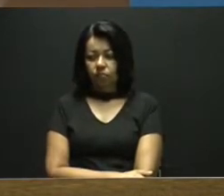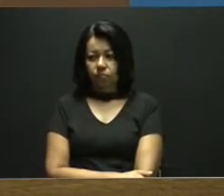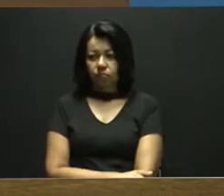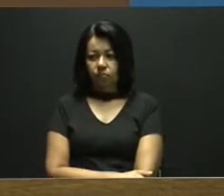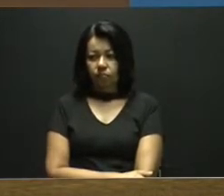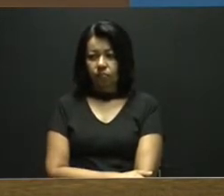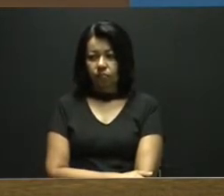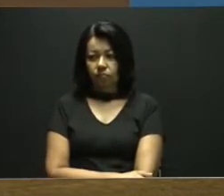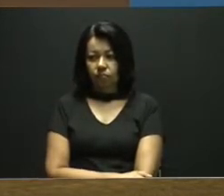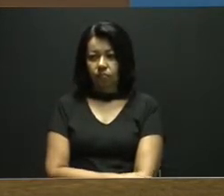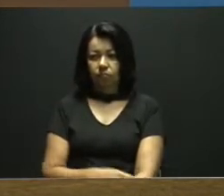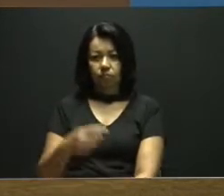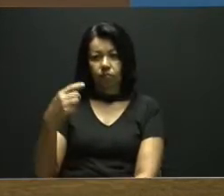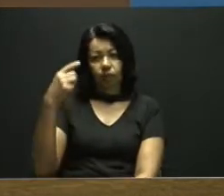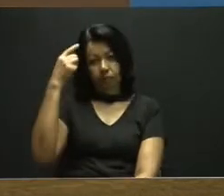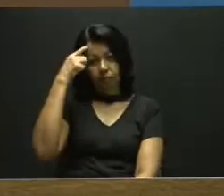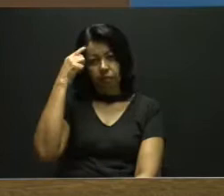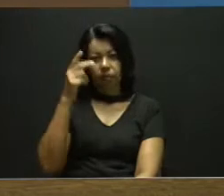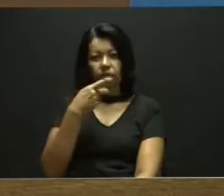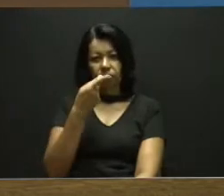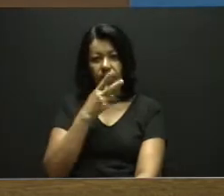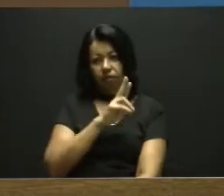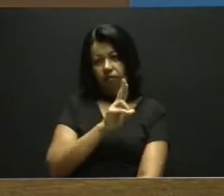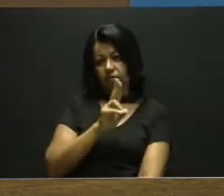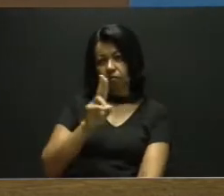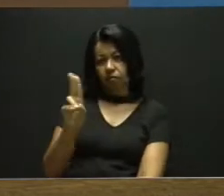pensei em citar nomes